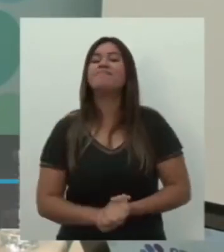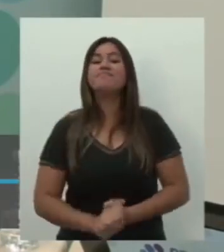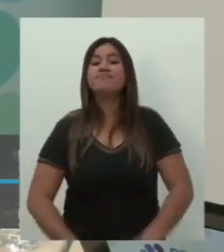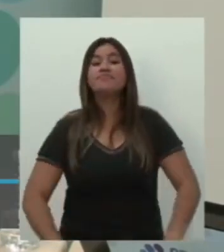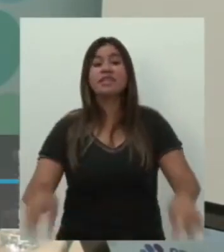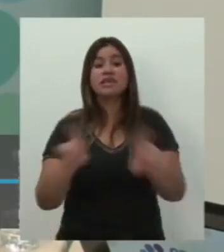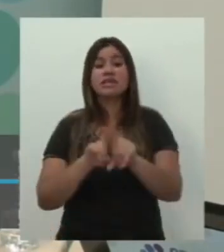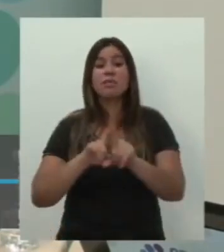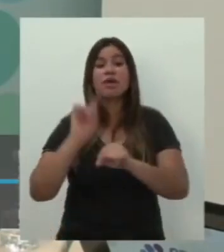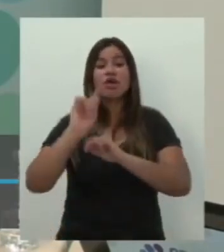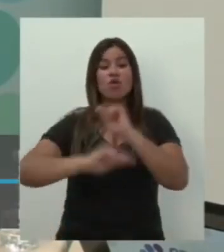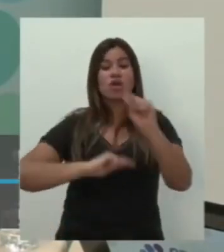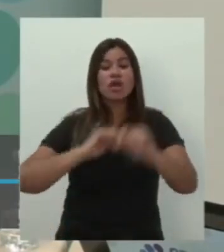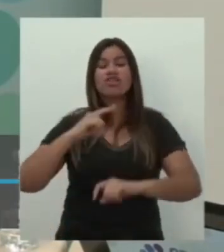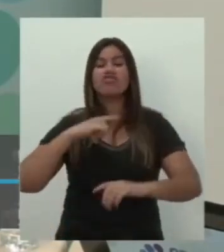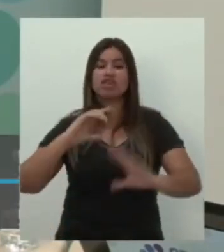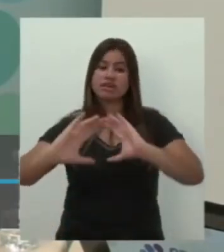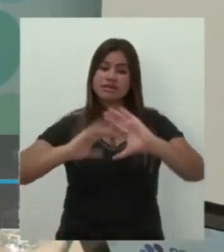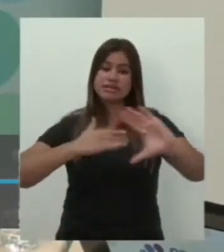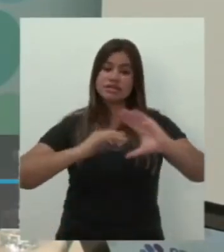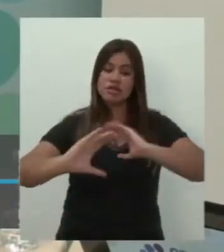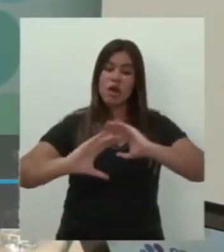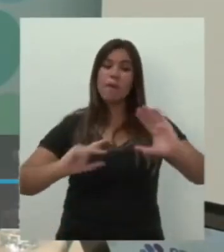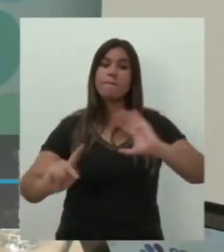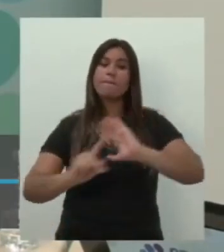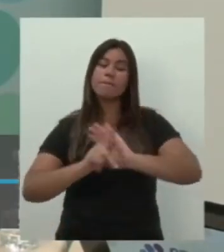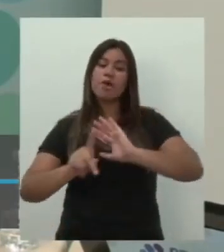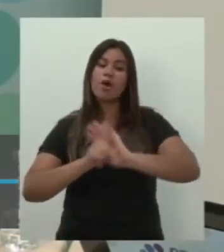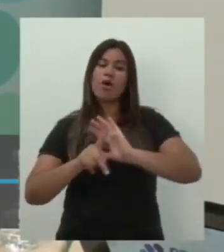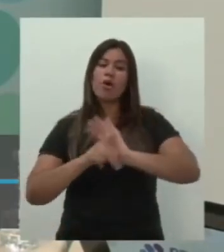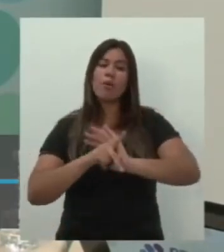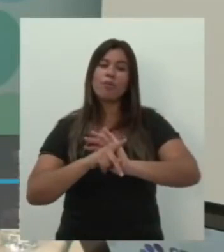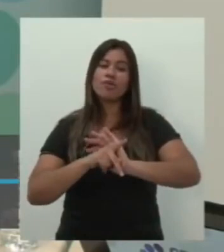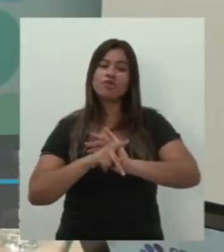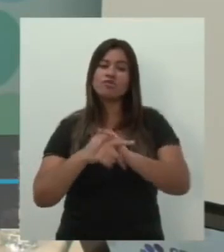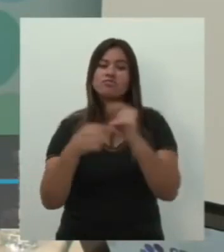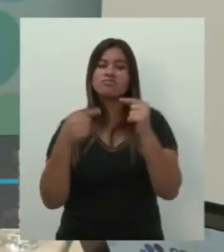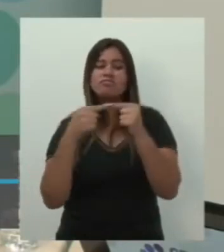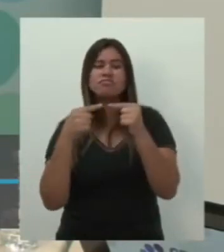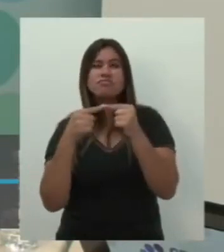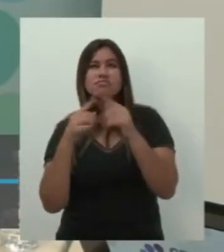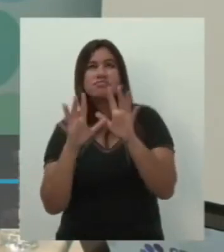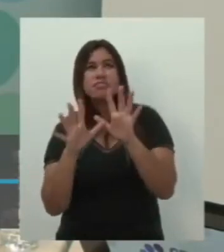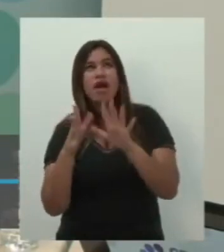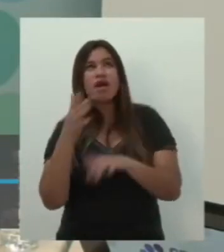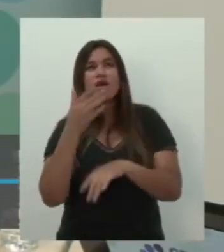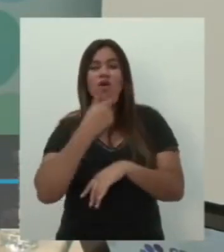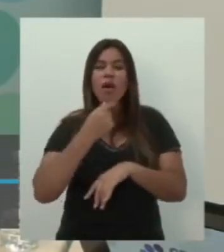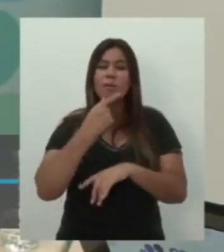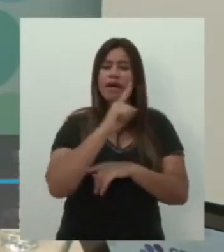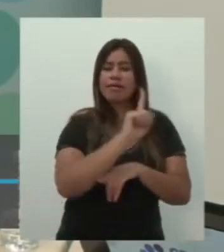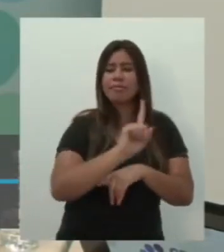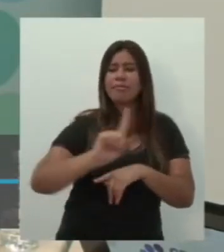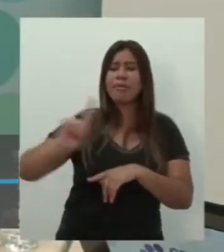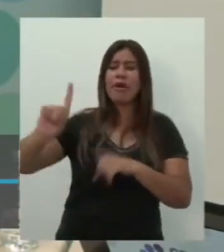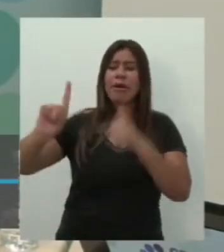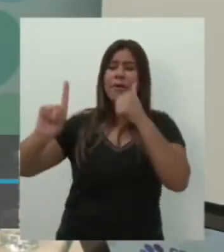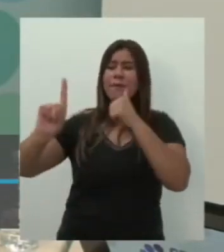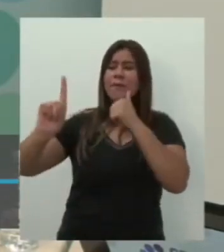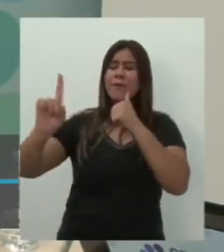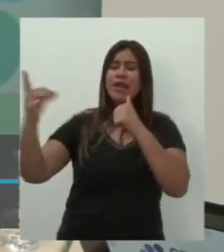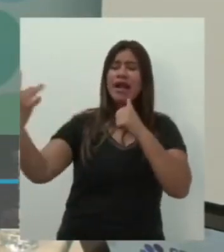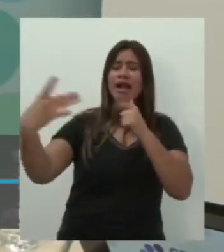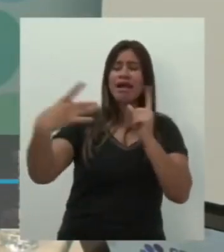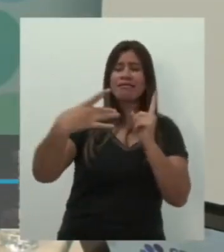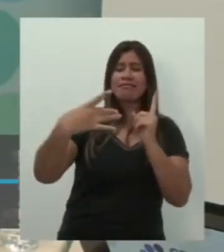vou chamar de cantigas aqui, que eram a questão do rapaz que ia embora, deixava a mulher sozinha